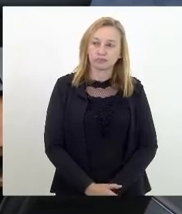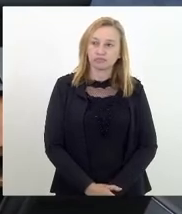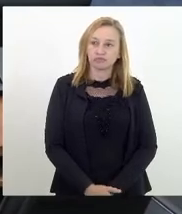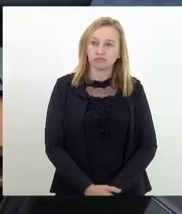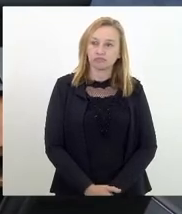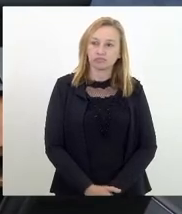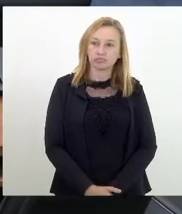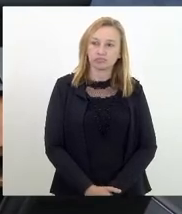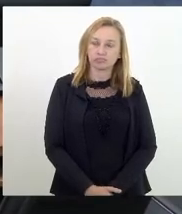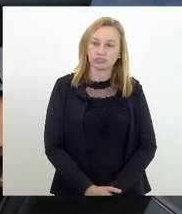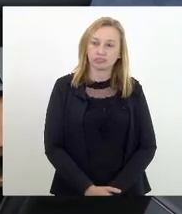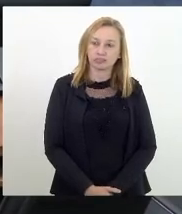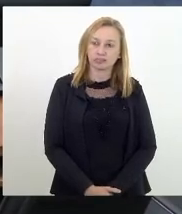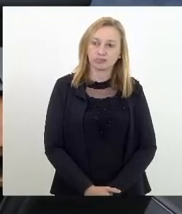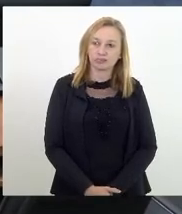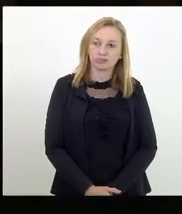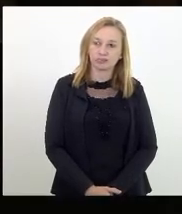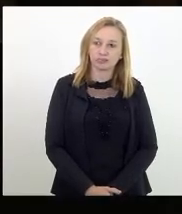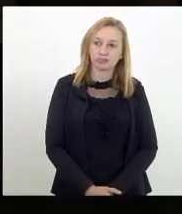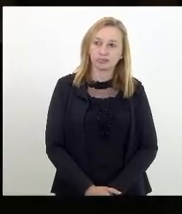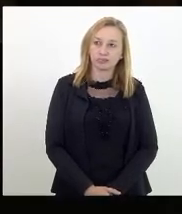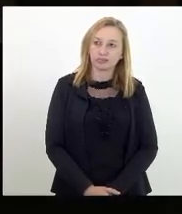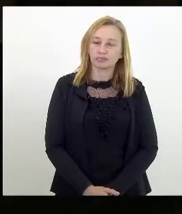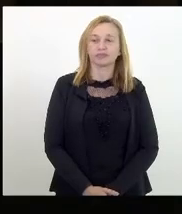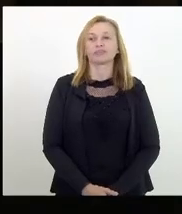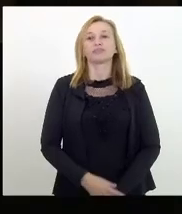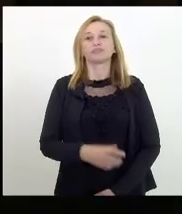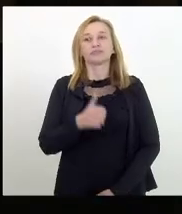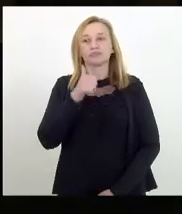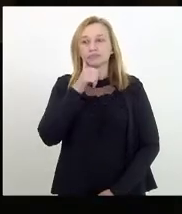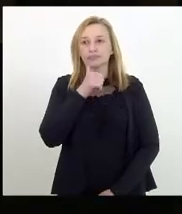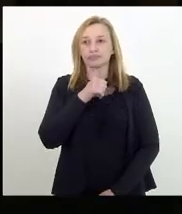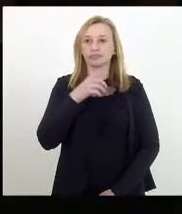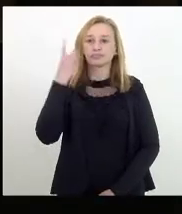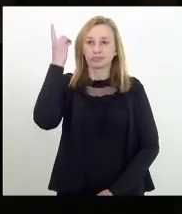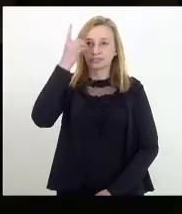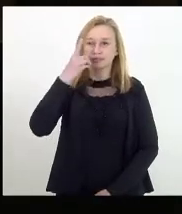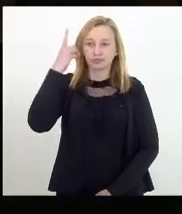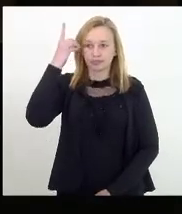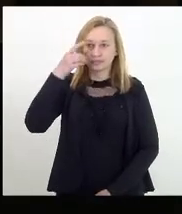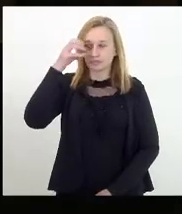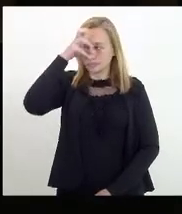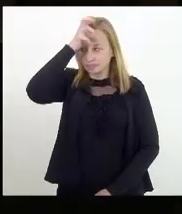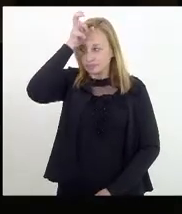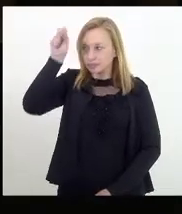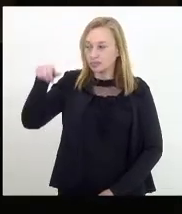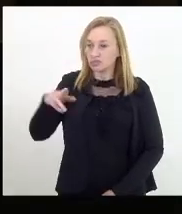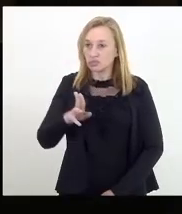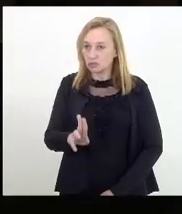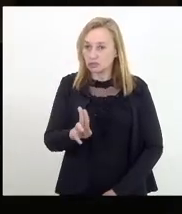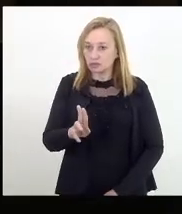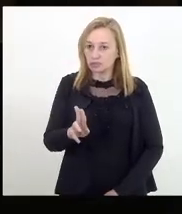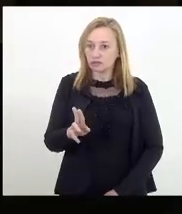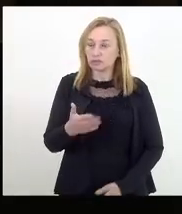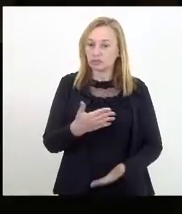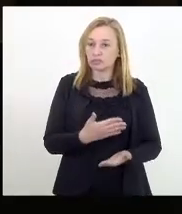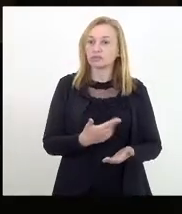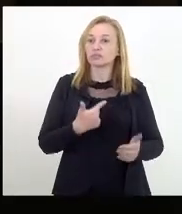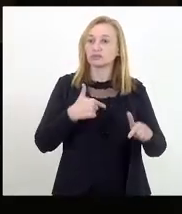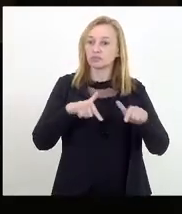E aí a nobre deputada tia jun que Preside os